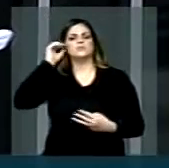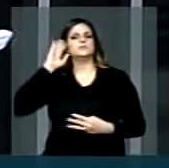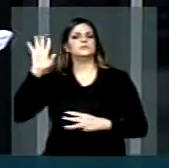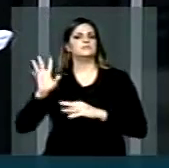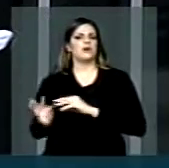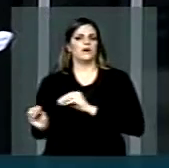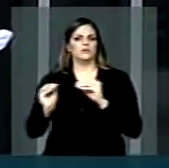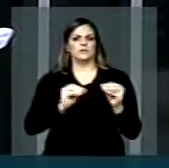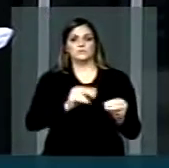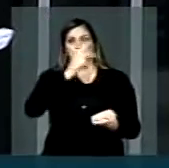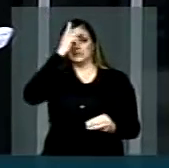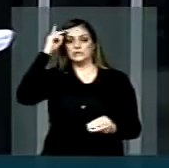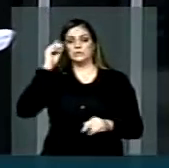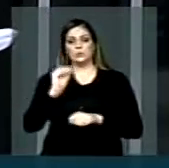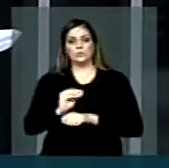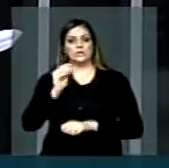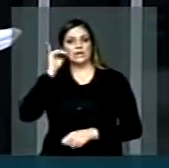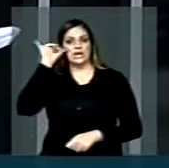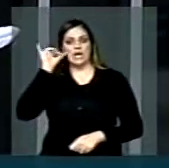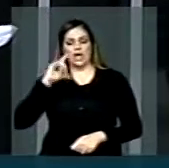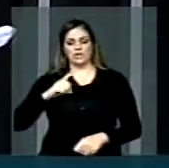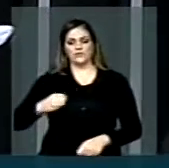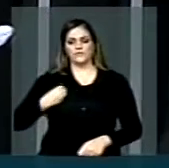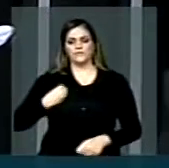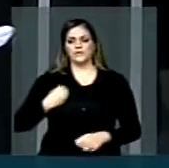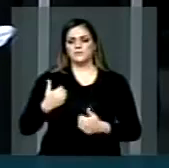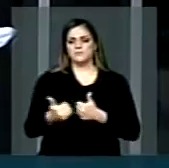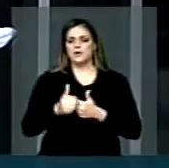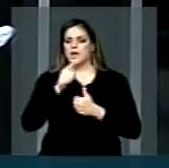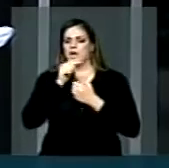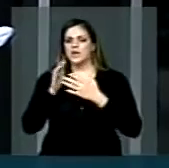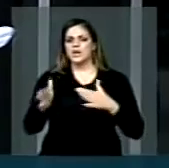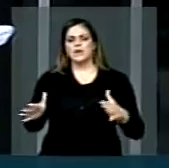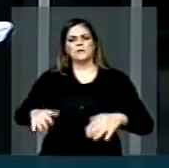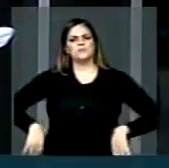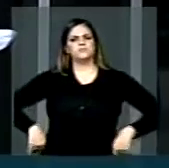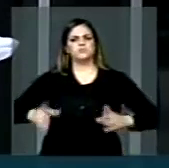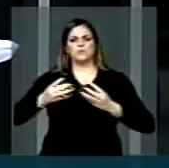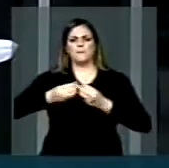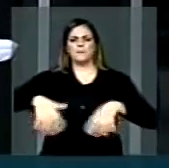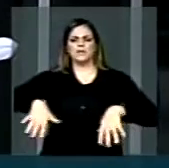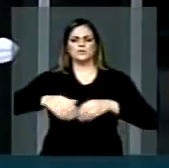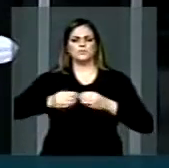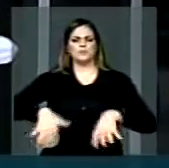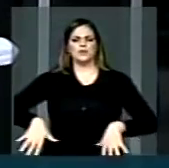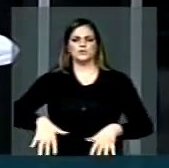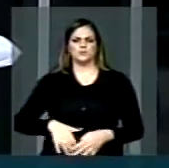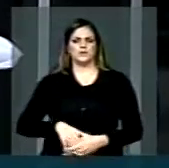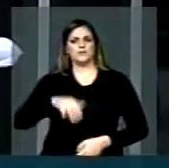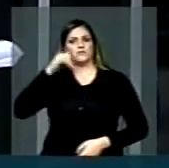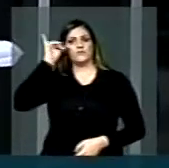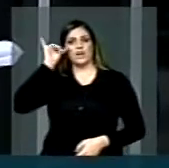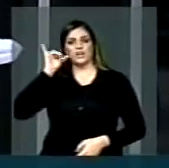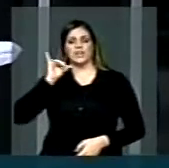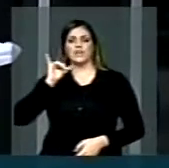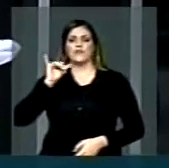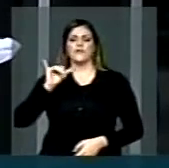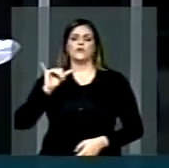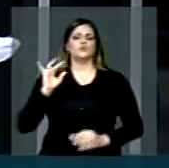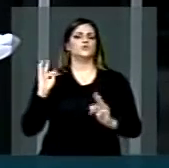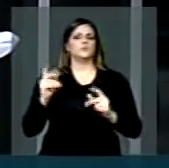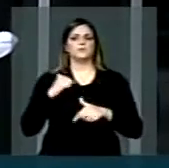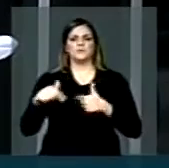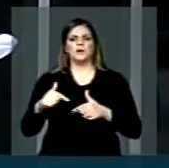Os criadores de gado se refugiavam no litoral, famílias perderam fortunas e vaqueiros e fazendeiros passavam por dificuldades. Dessa